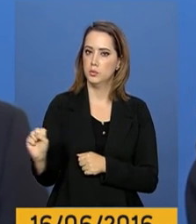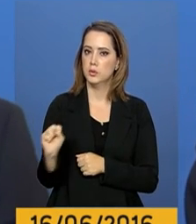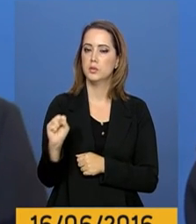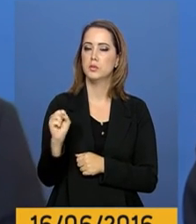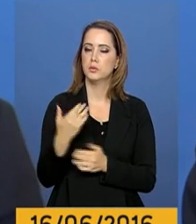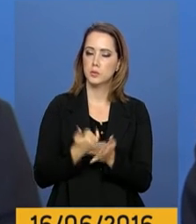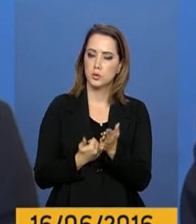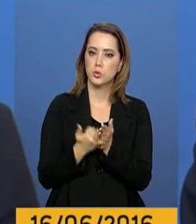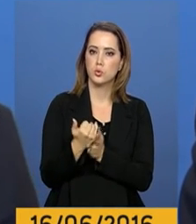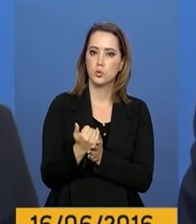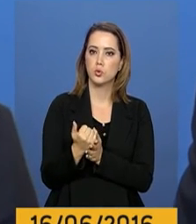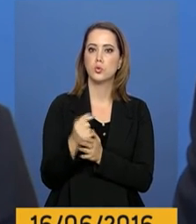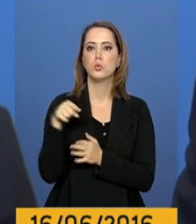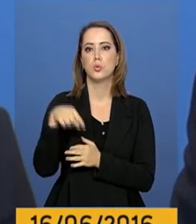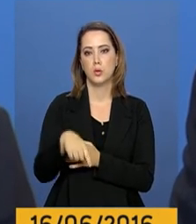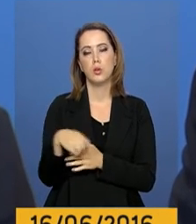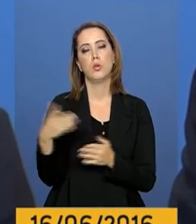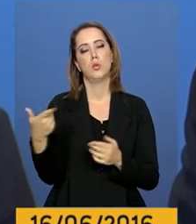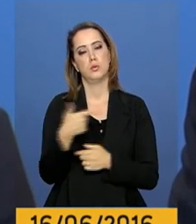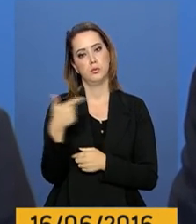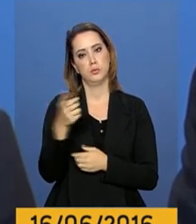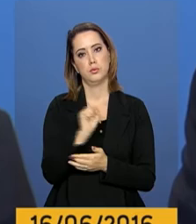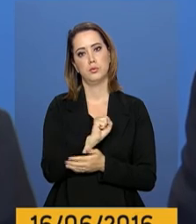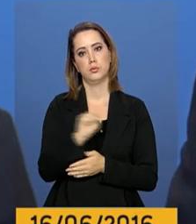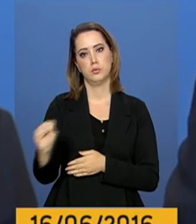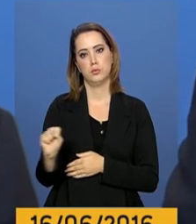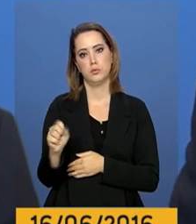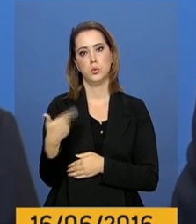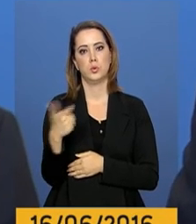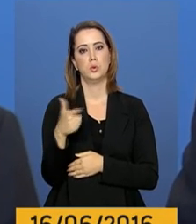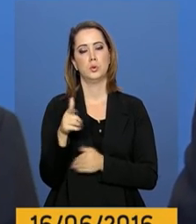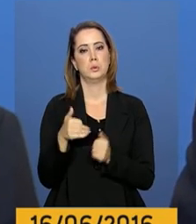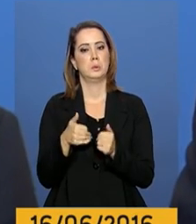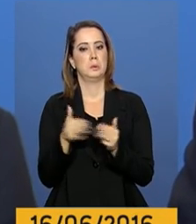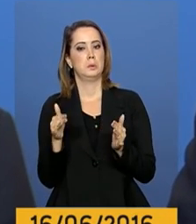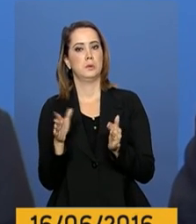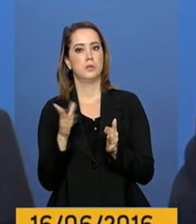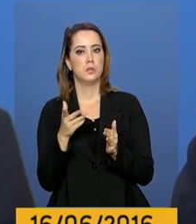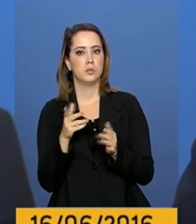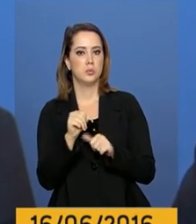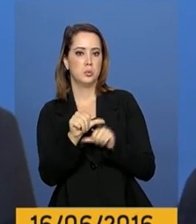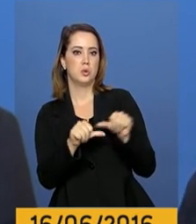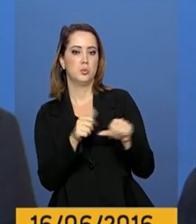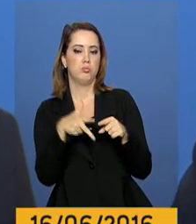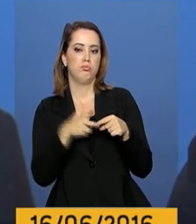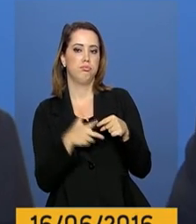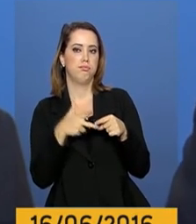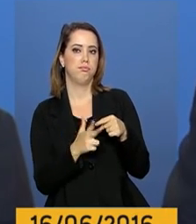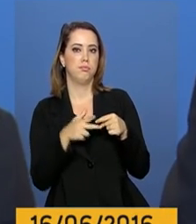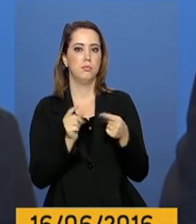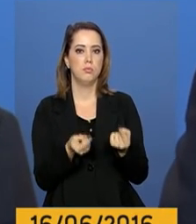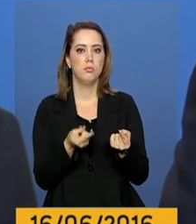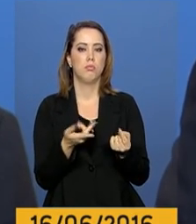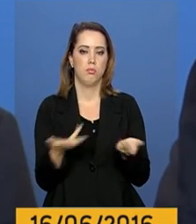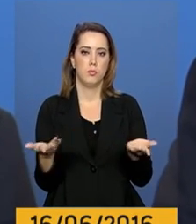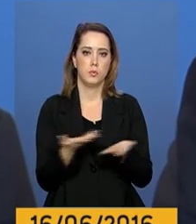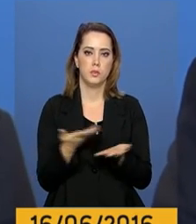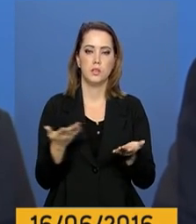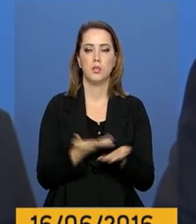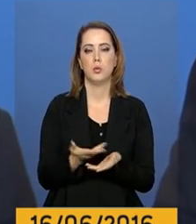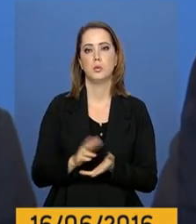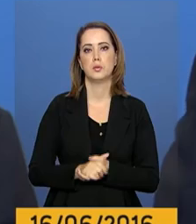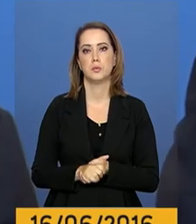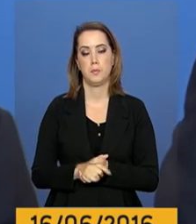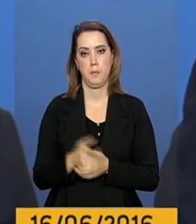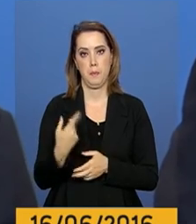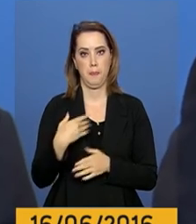serão mantidas para o segundo semestre. Não há espaço para que você possa promover mudanças